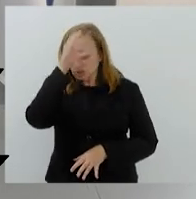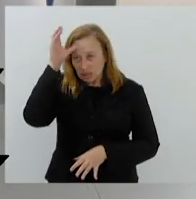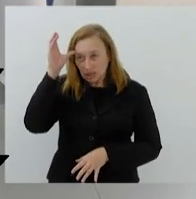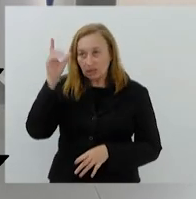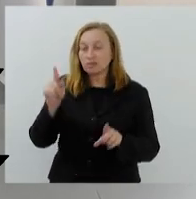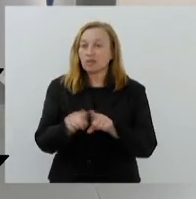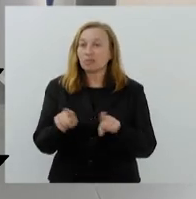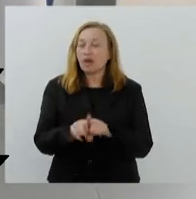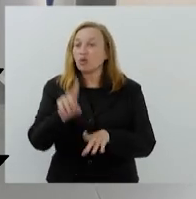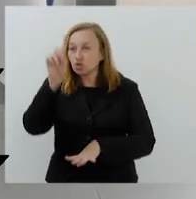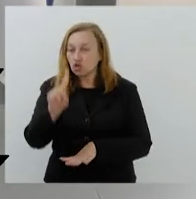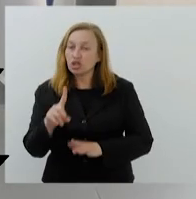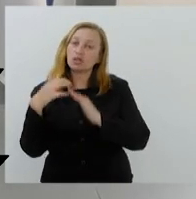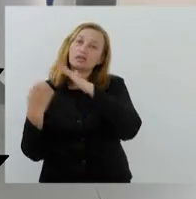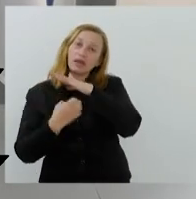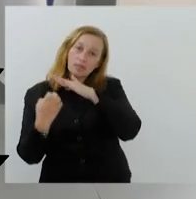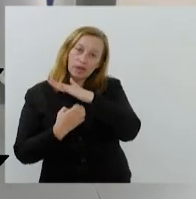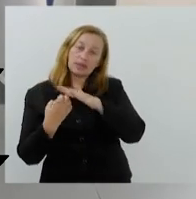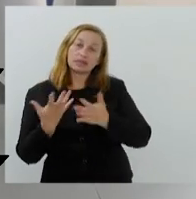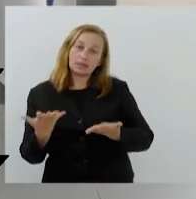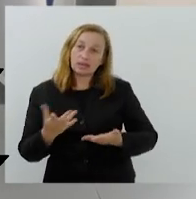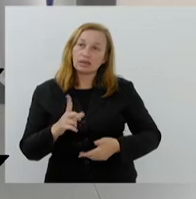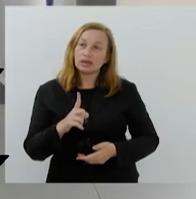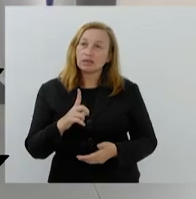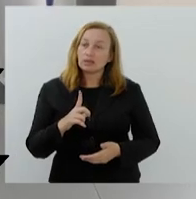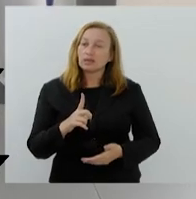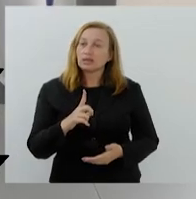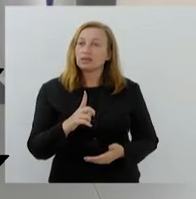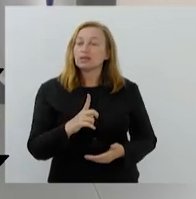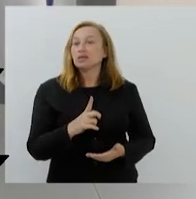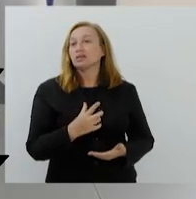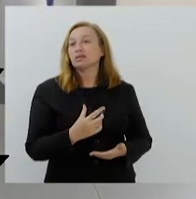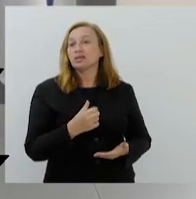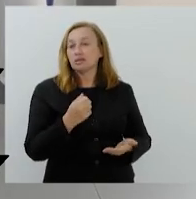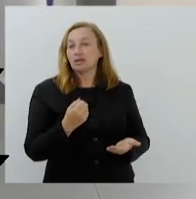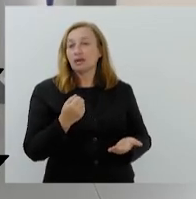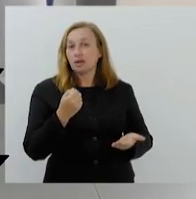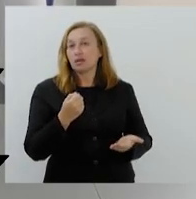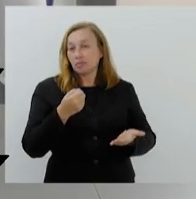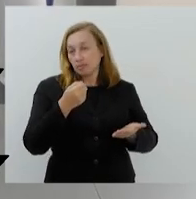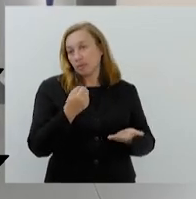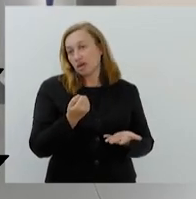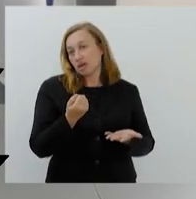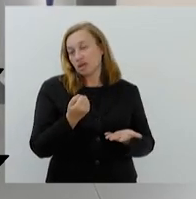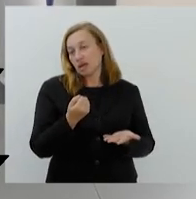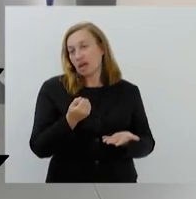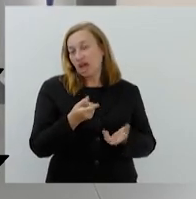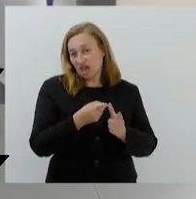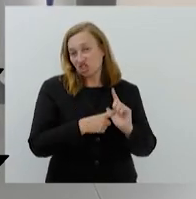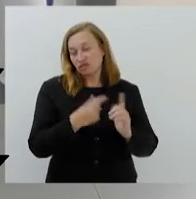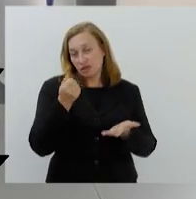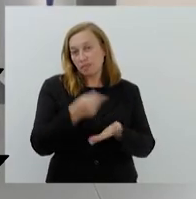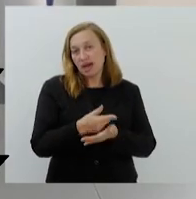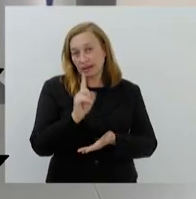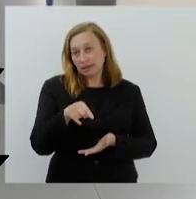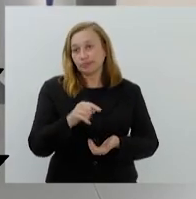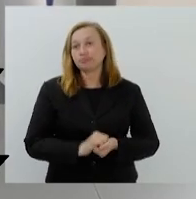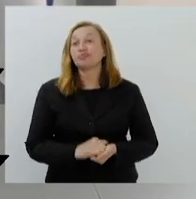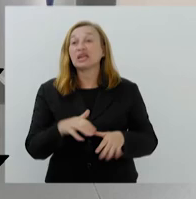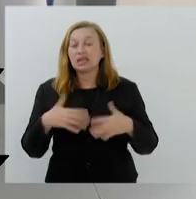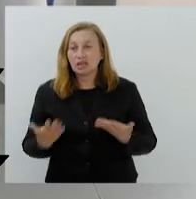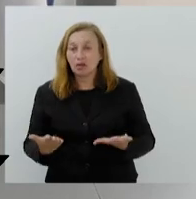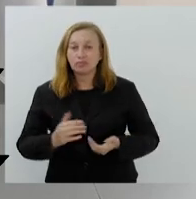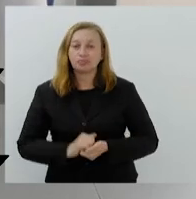direito natural do credor ter seu crédito contemplado, satisfeito. Então